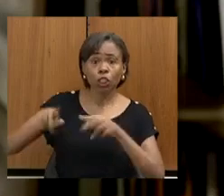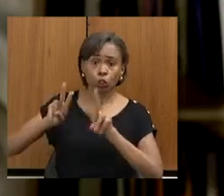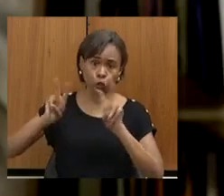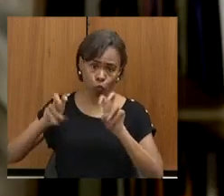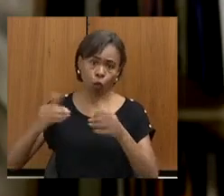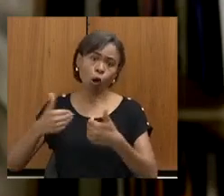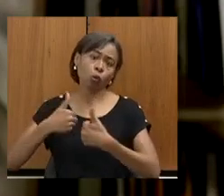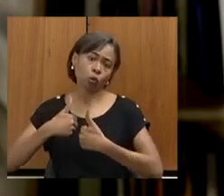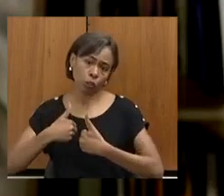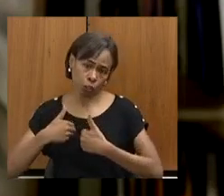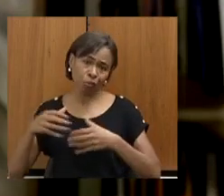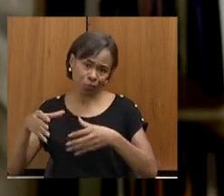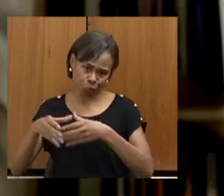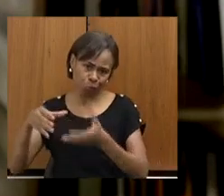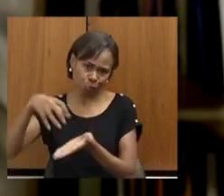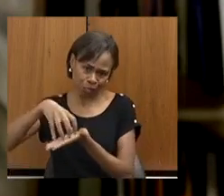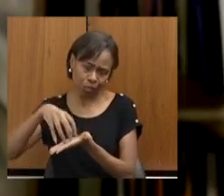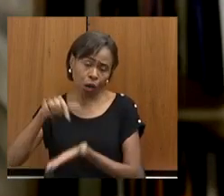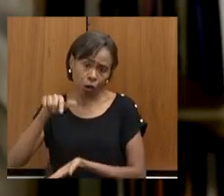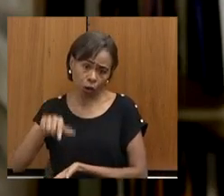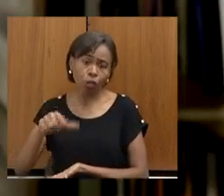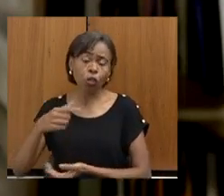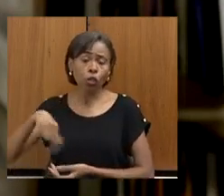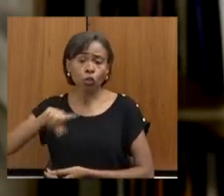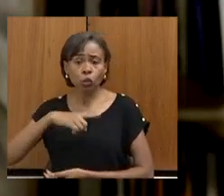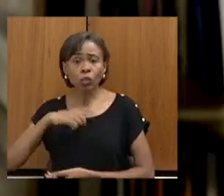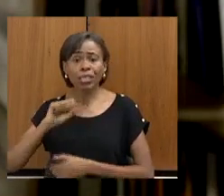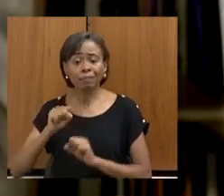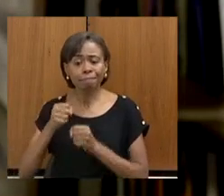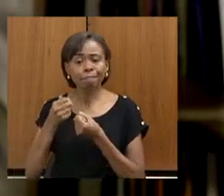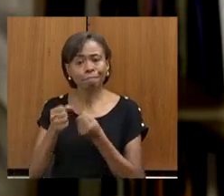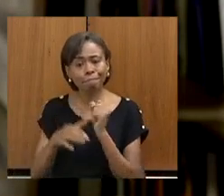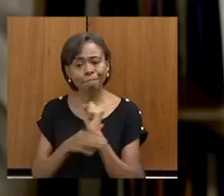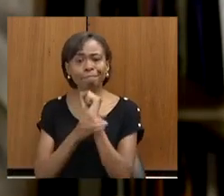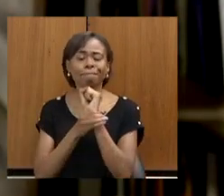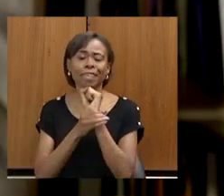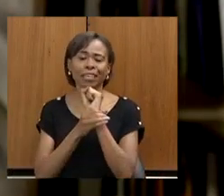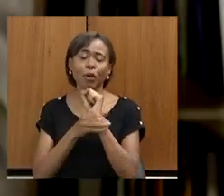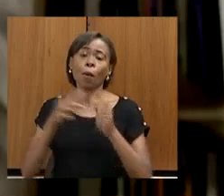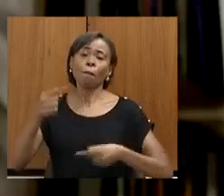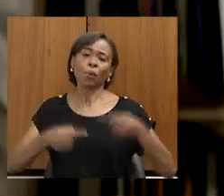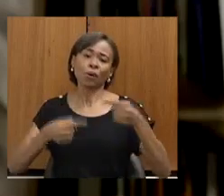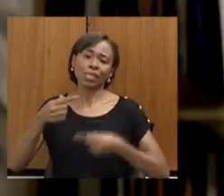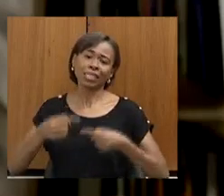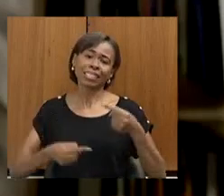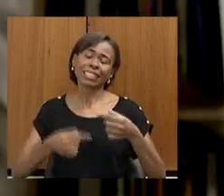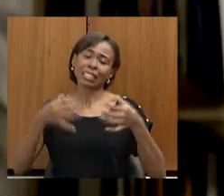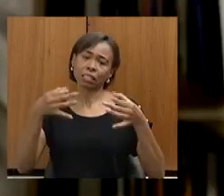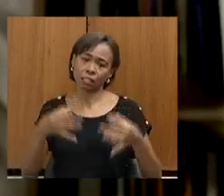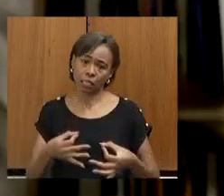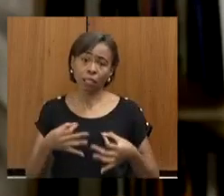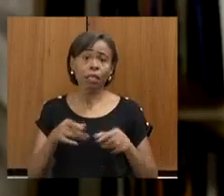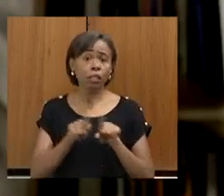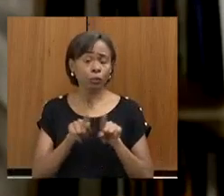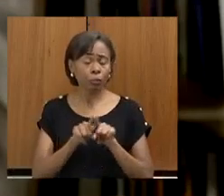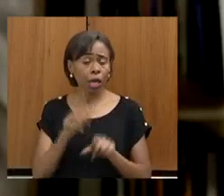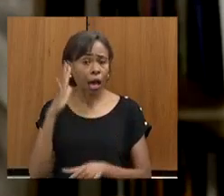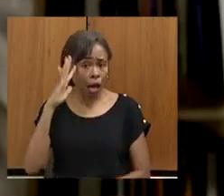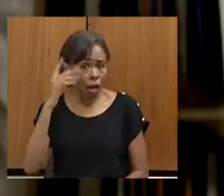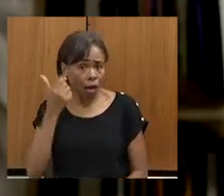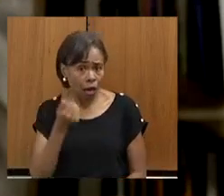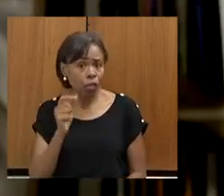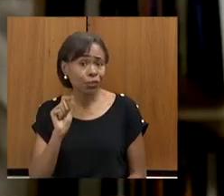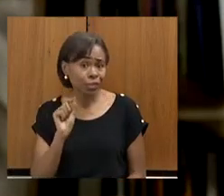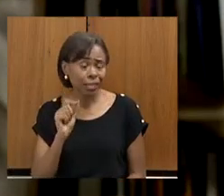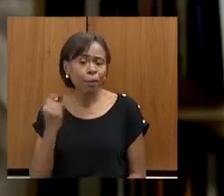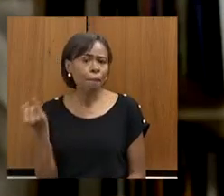defendendo políticas adequadas. E, para concluir, eu acho que uma política muito